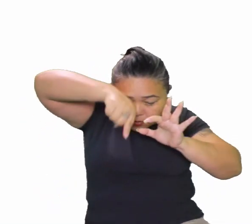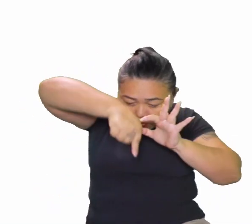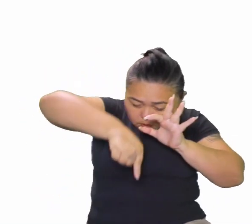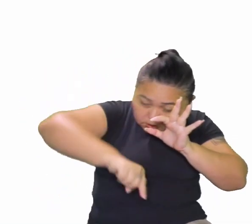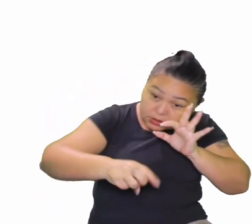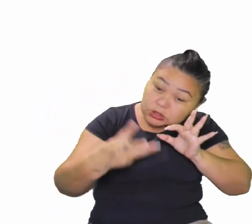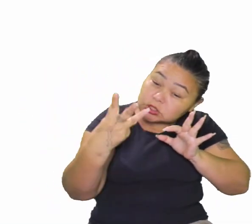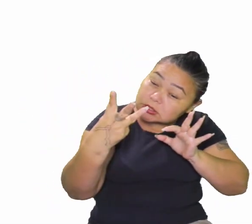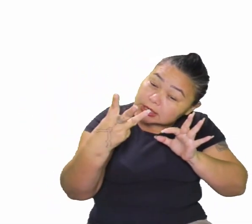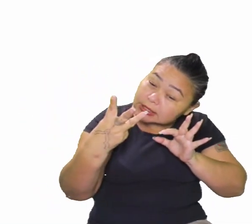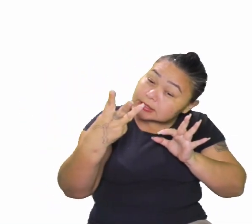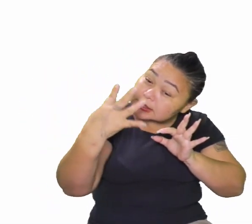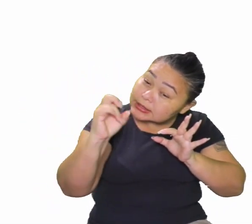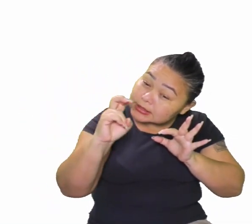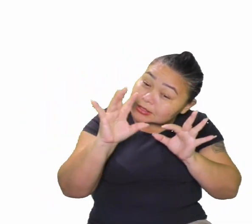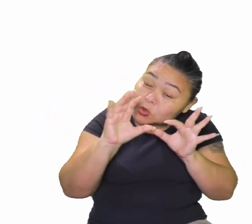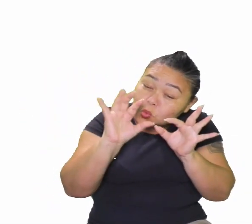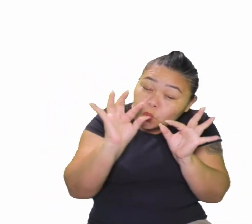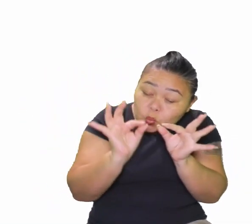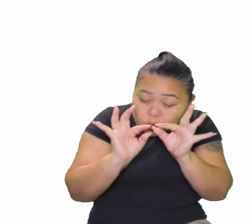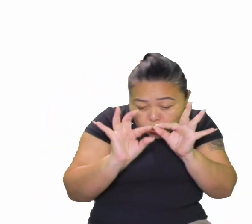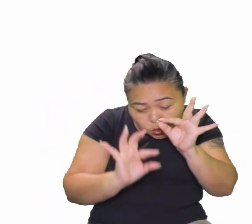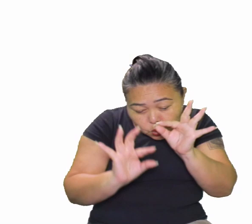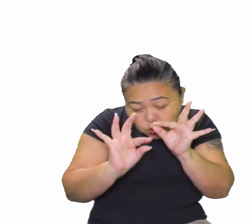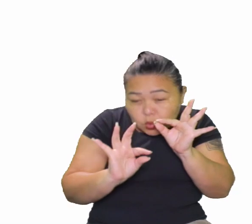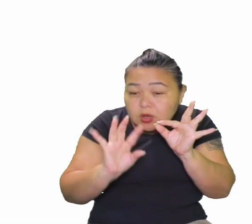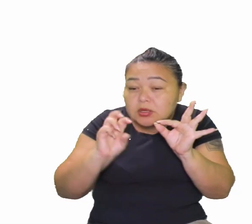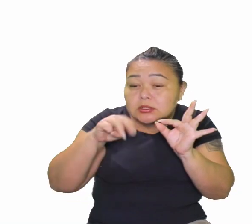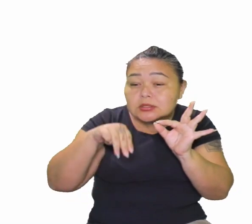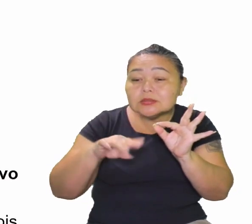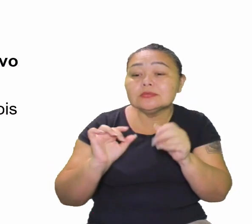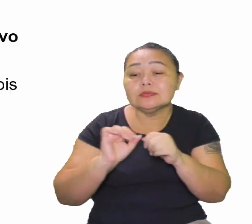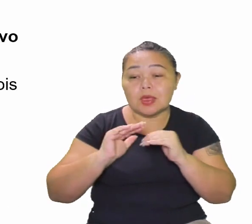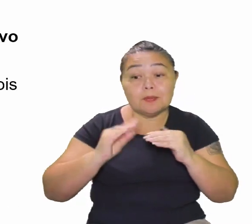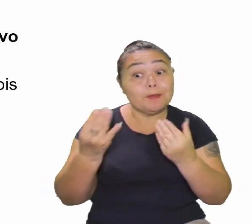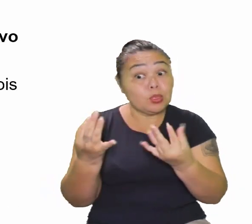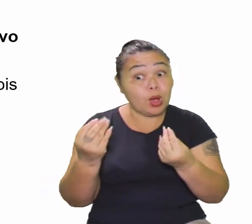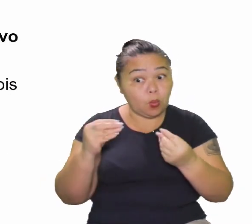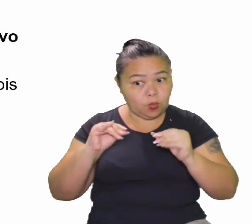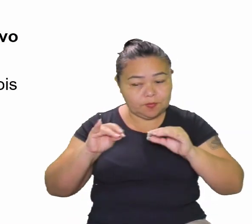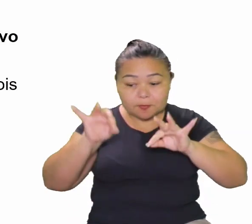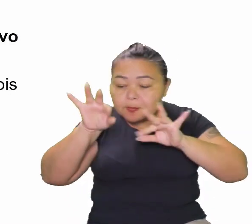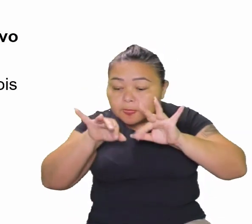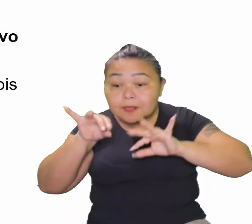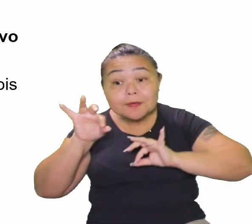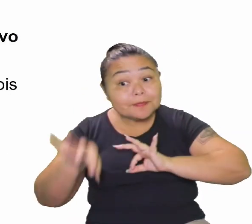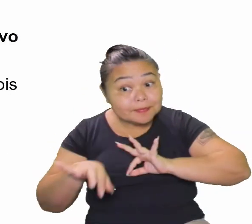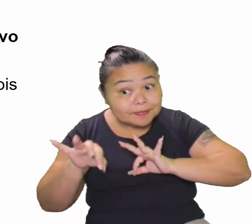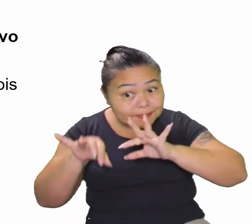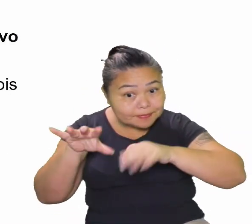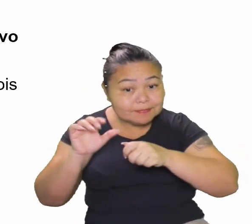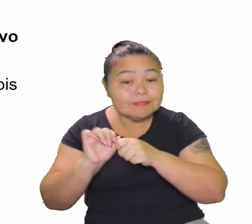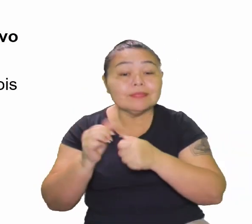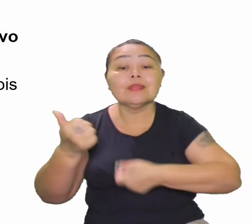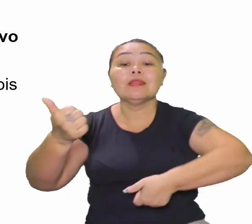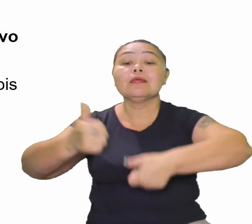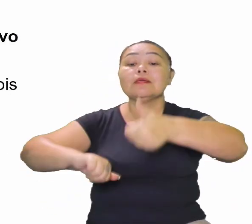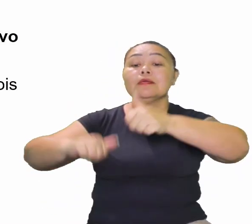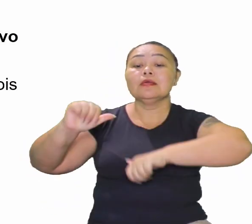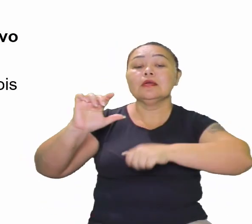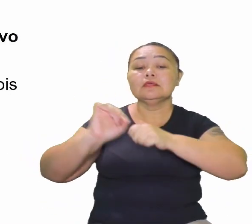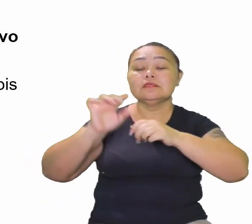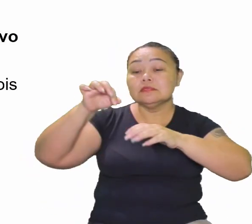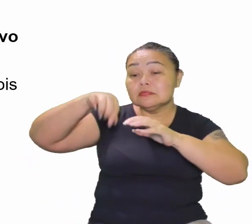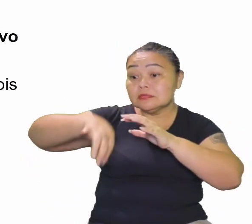5 centímetros. Então, a gente está falando aí dessa questão da semeadura manual, né? Avaliar o poder